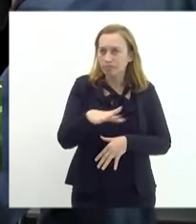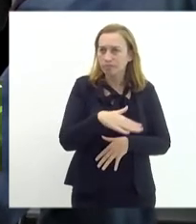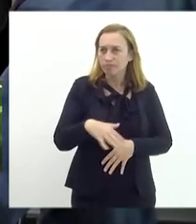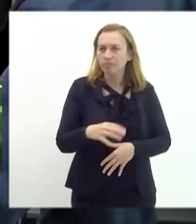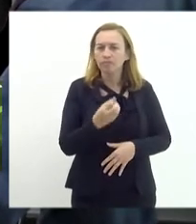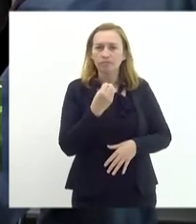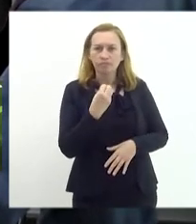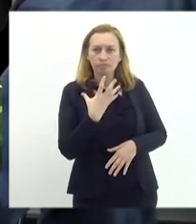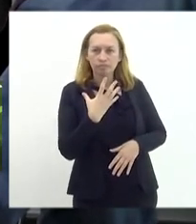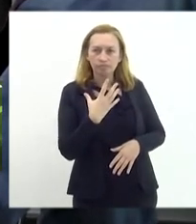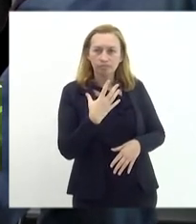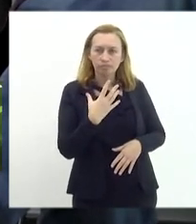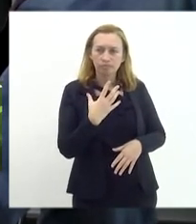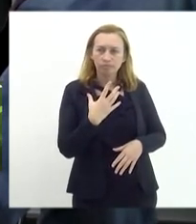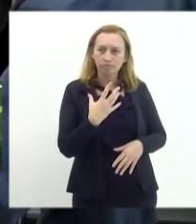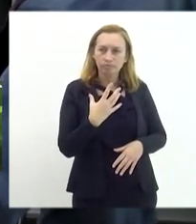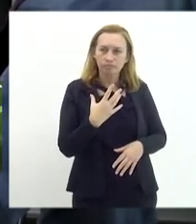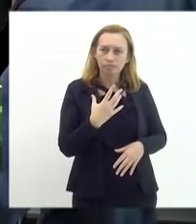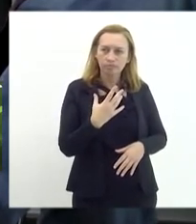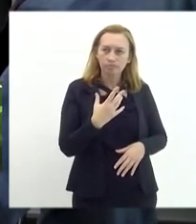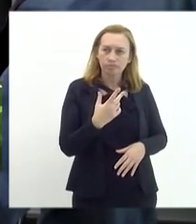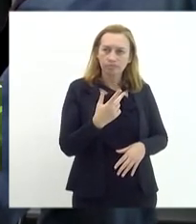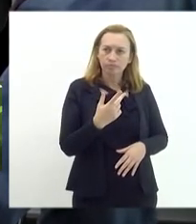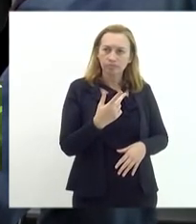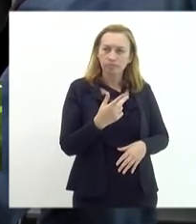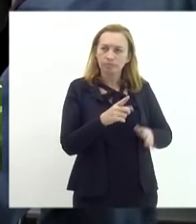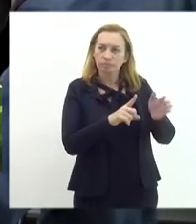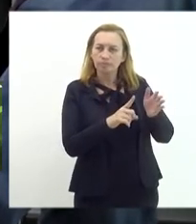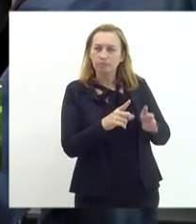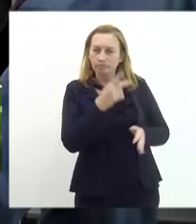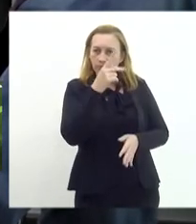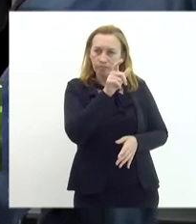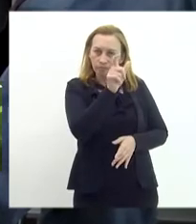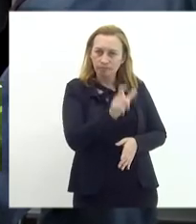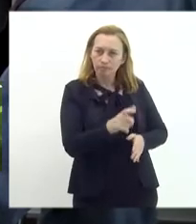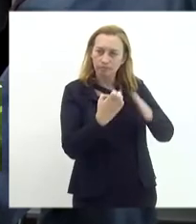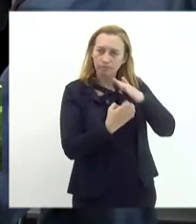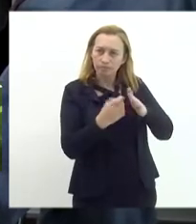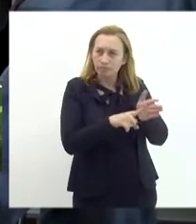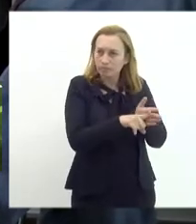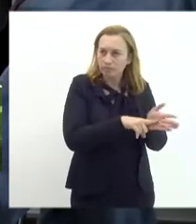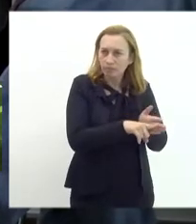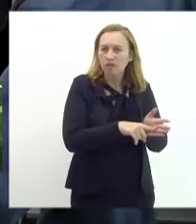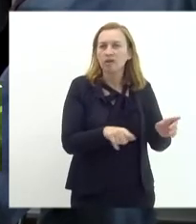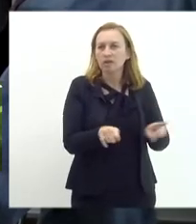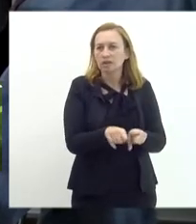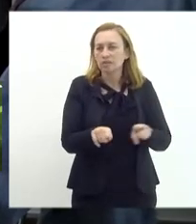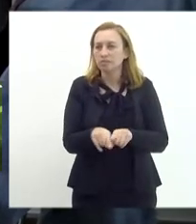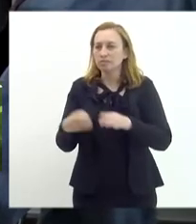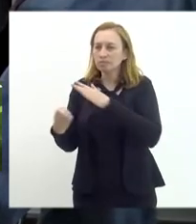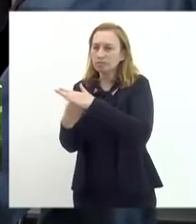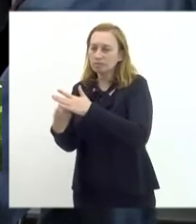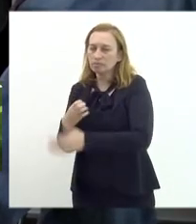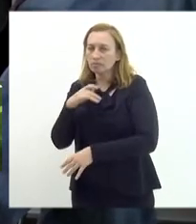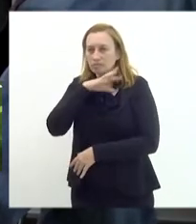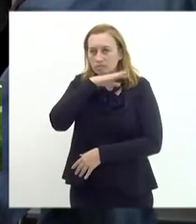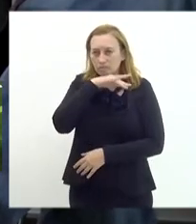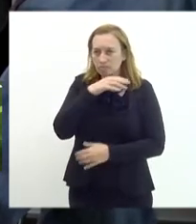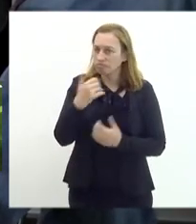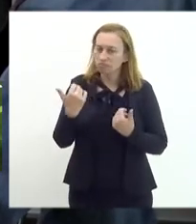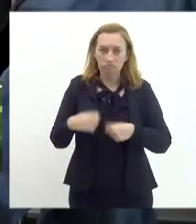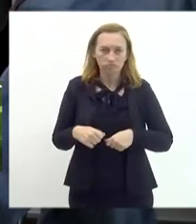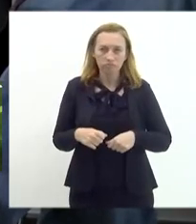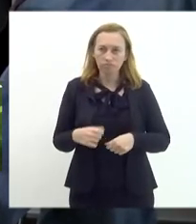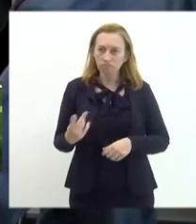bom contribuinte que está passando por uma fiscalização, quanto ao mau contribuinte que realmente esse não precisa ser